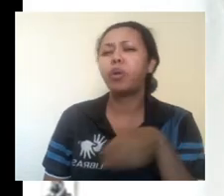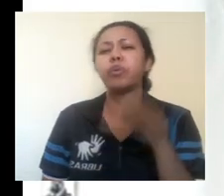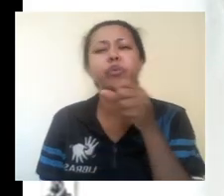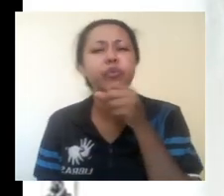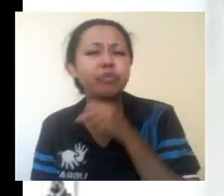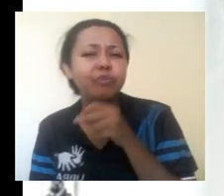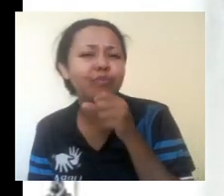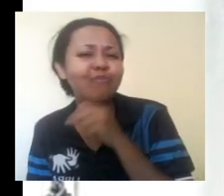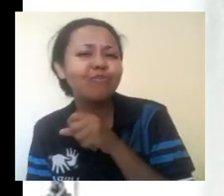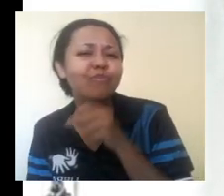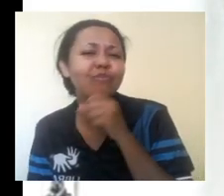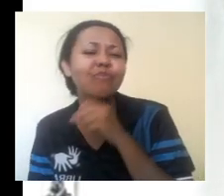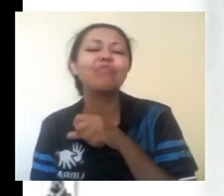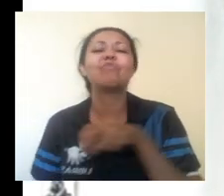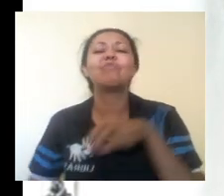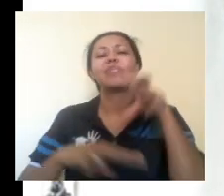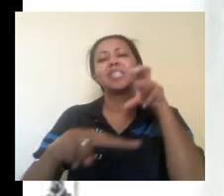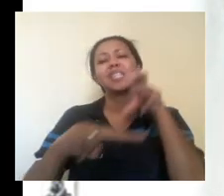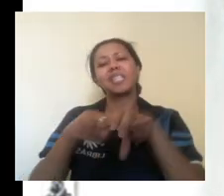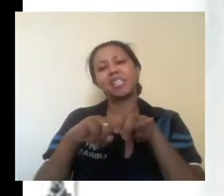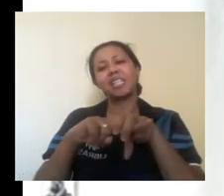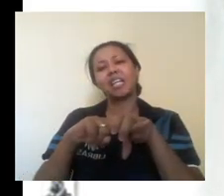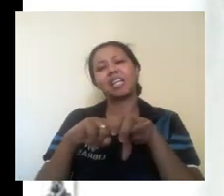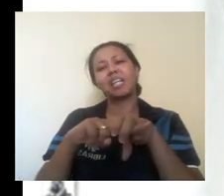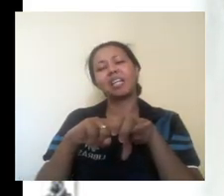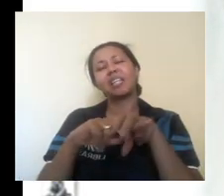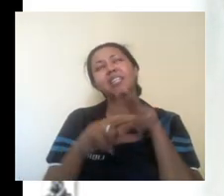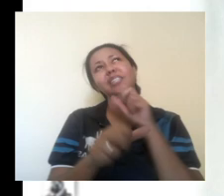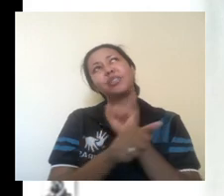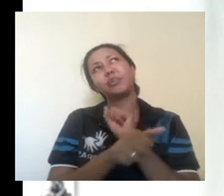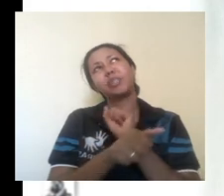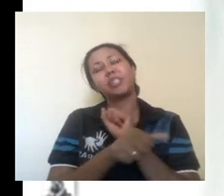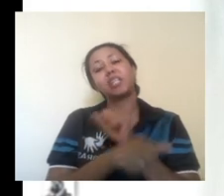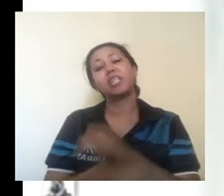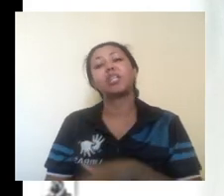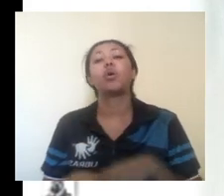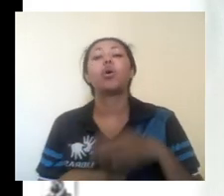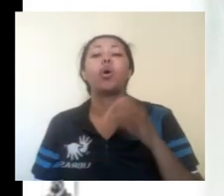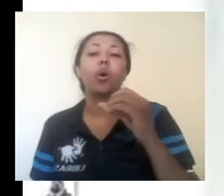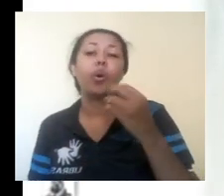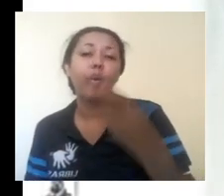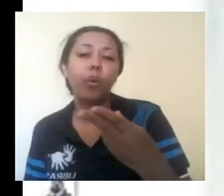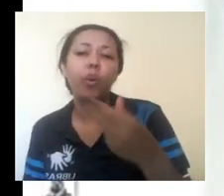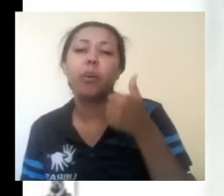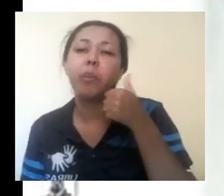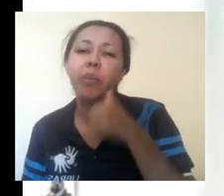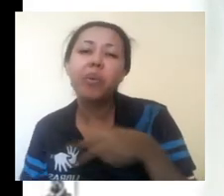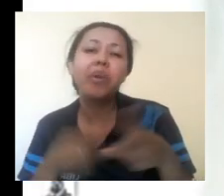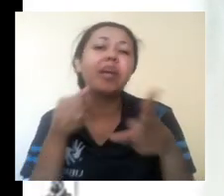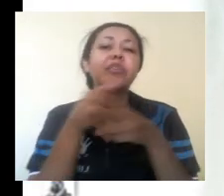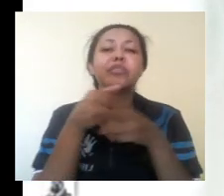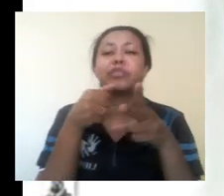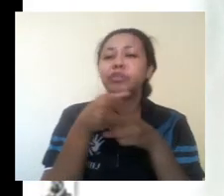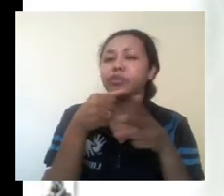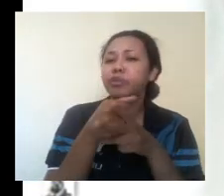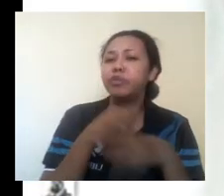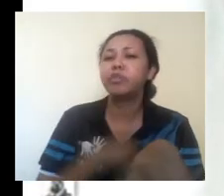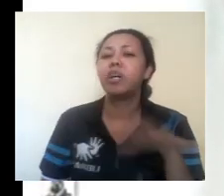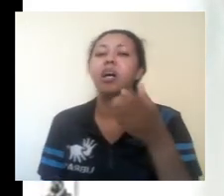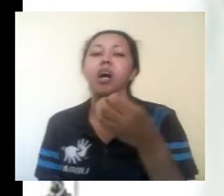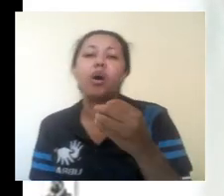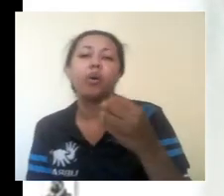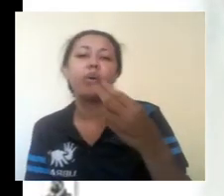e você sejamos solteira, casada ou viúva. Quer que o nosso desafio sejam os filhos ou a